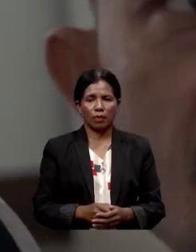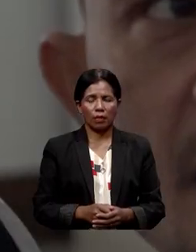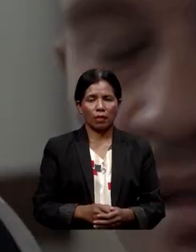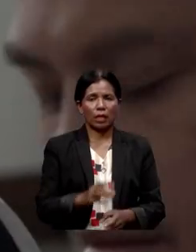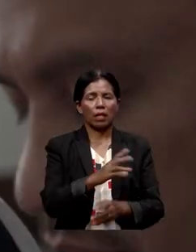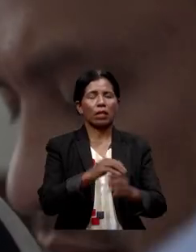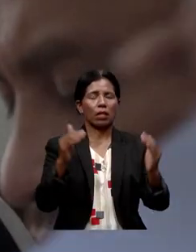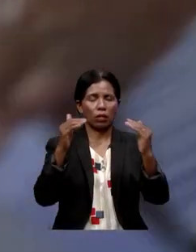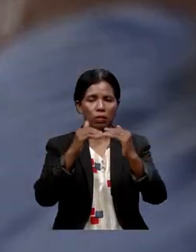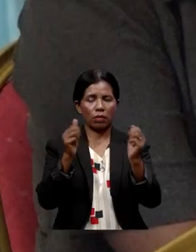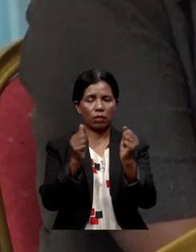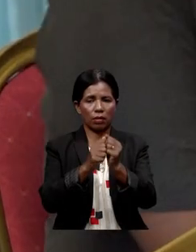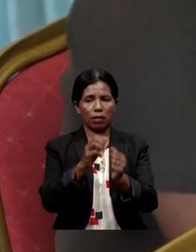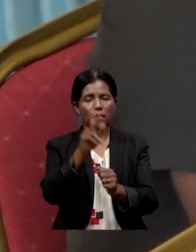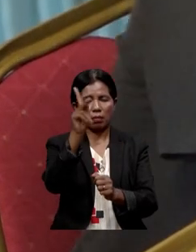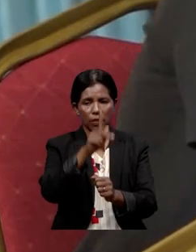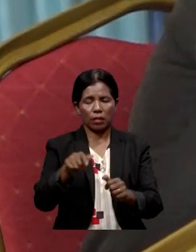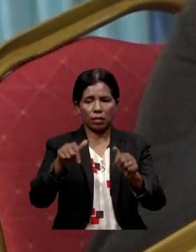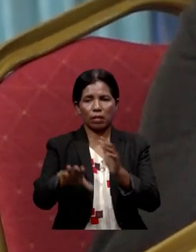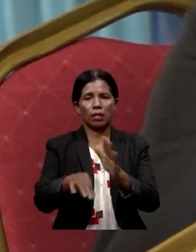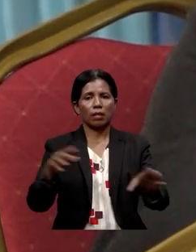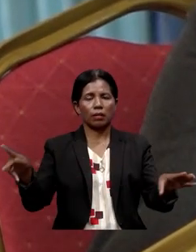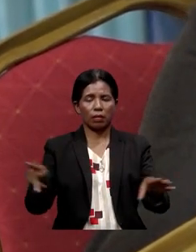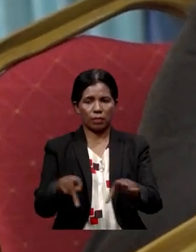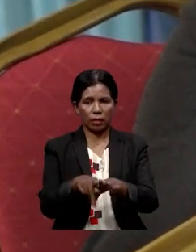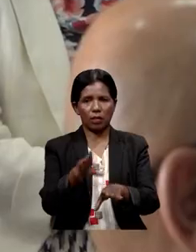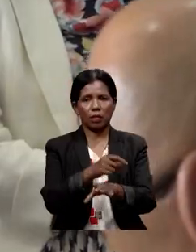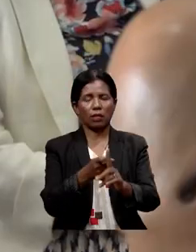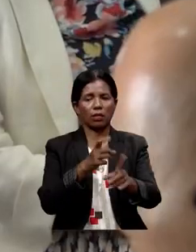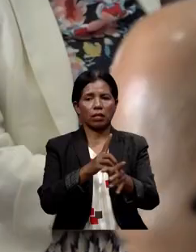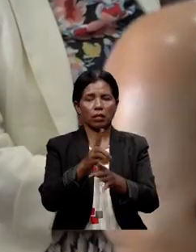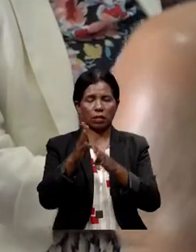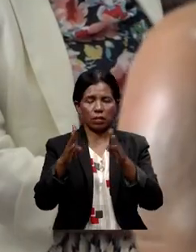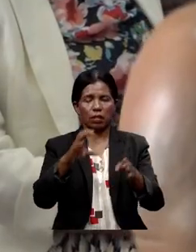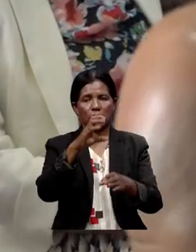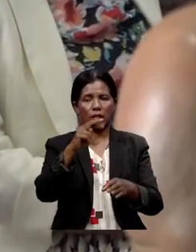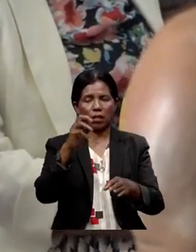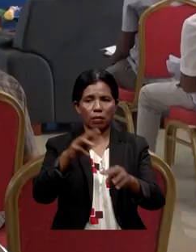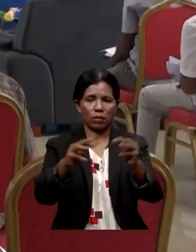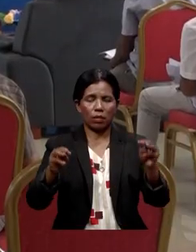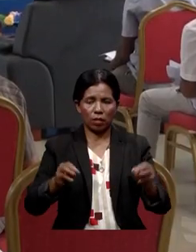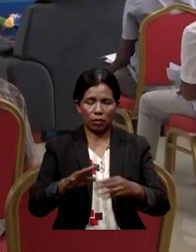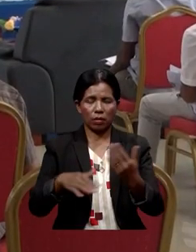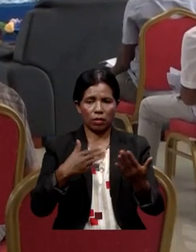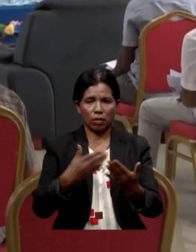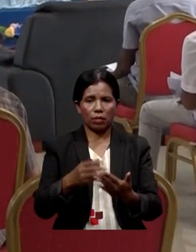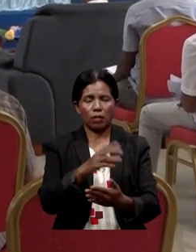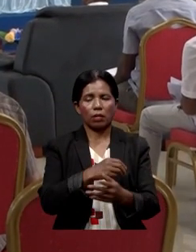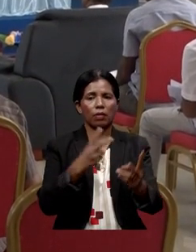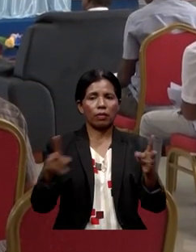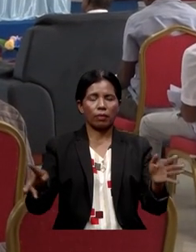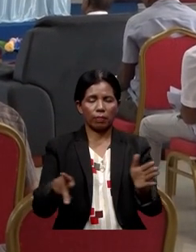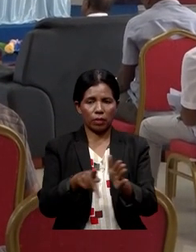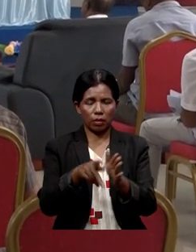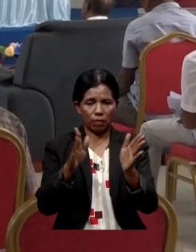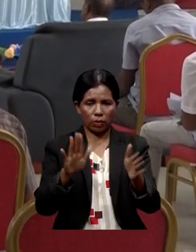encontro coordenação ba pesquisa ne, Retam participa máximo o diretor CNE município Sira, no mos convidado Sira Roto.